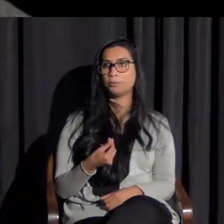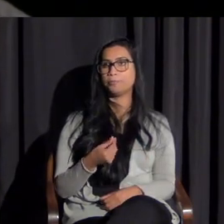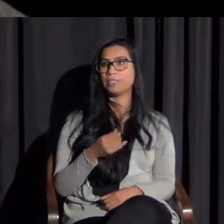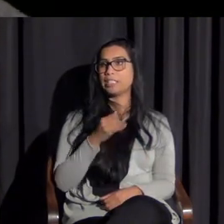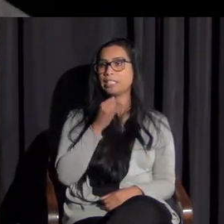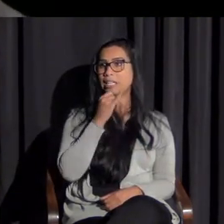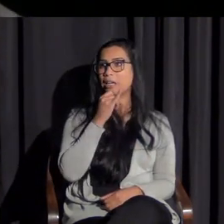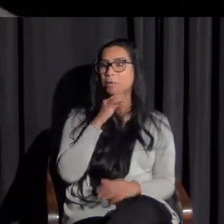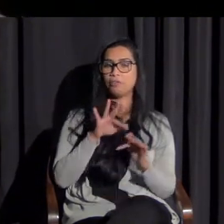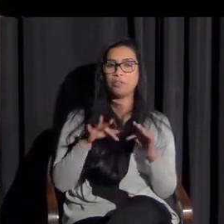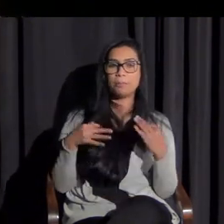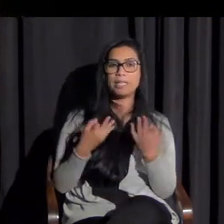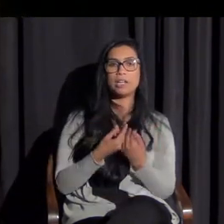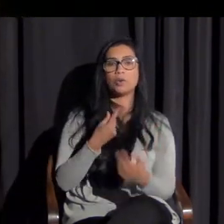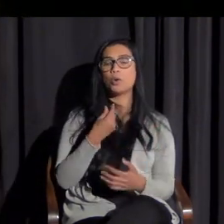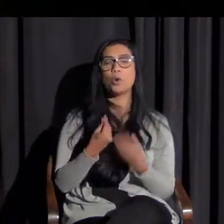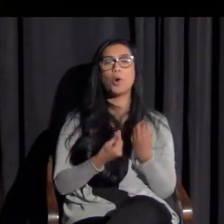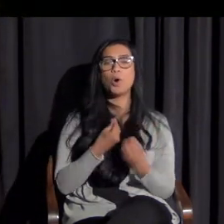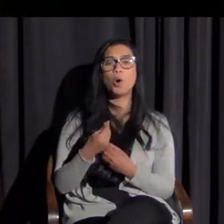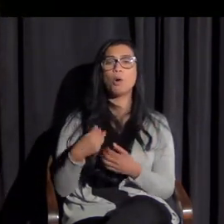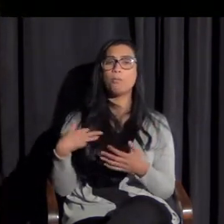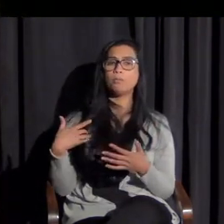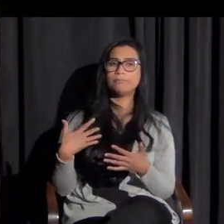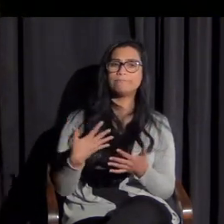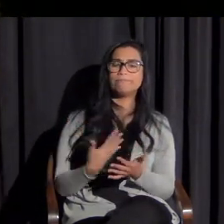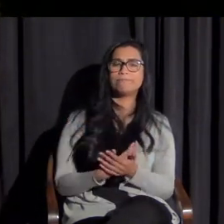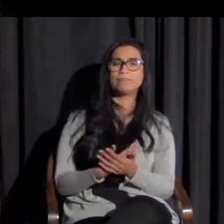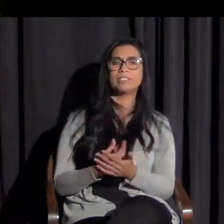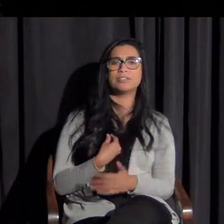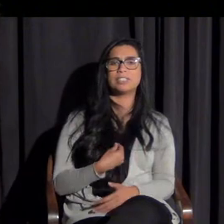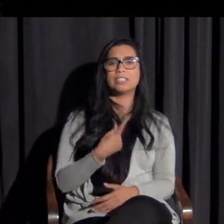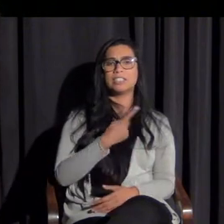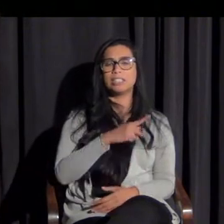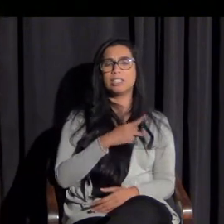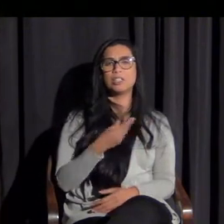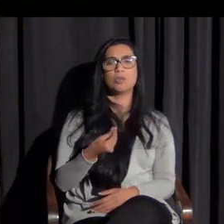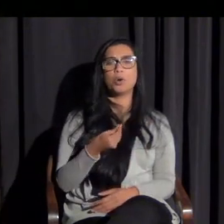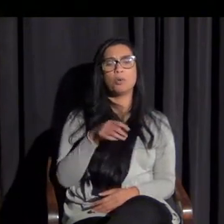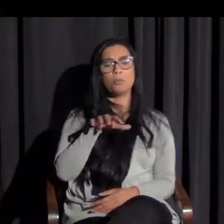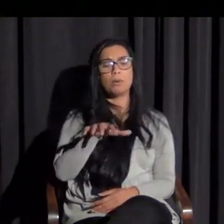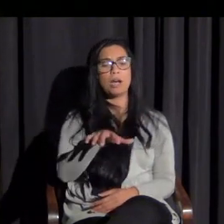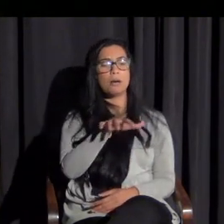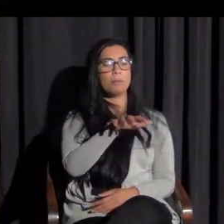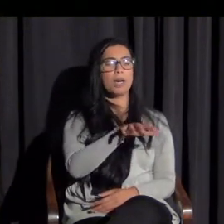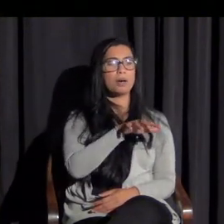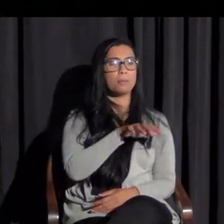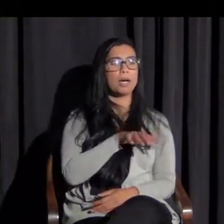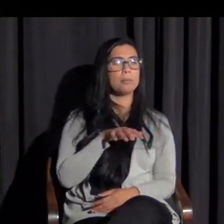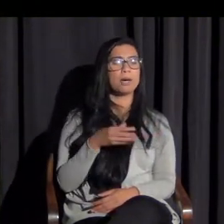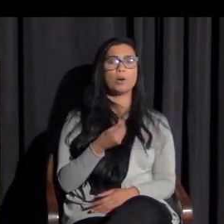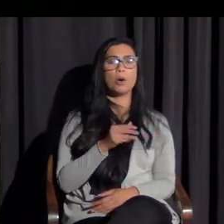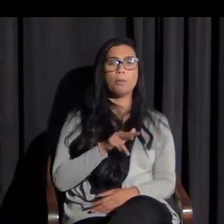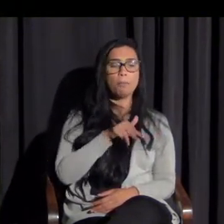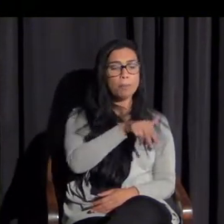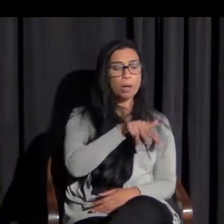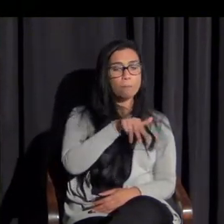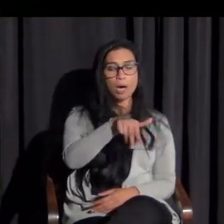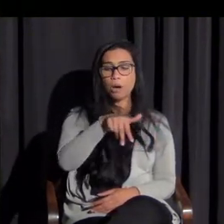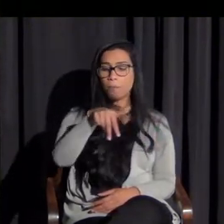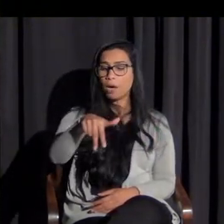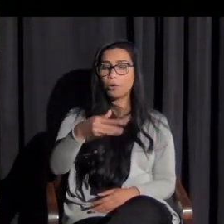dessas famílias, né, como é que essas famílias chegaram a essas ocupações, né, esses movimentos de luta por moradia,